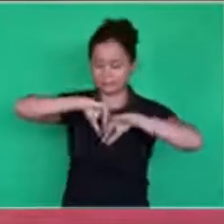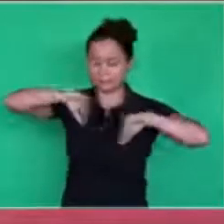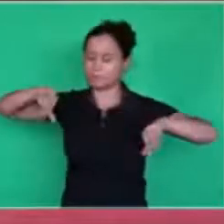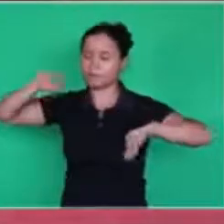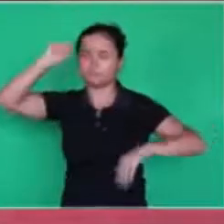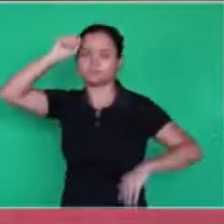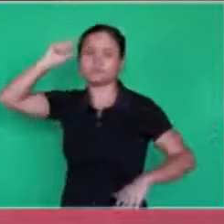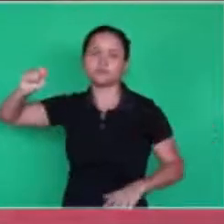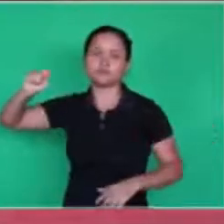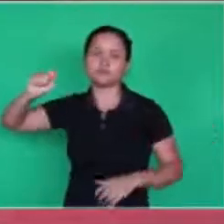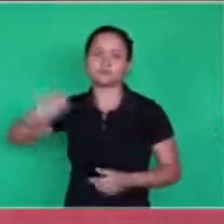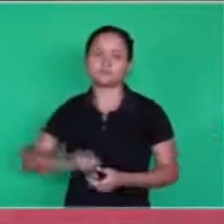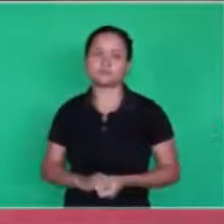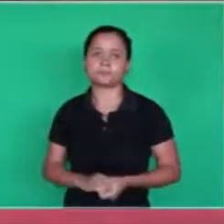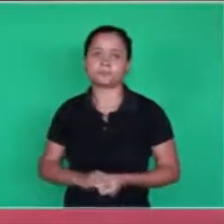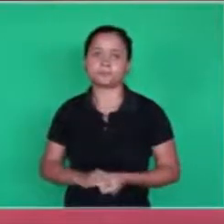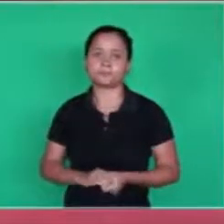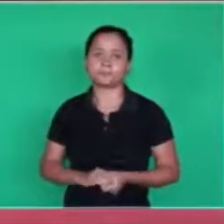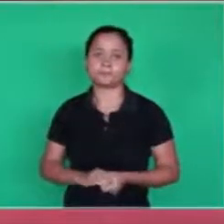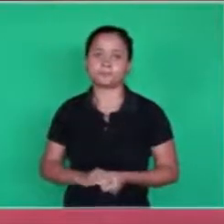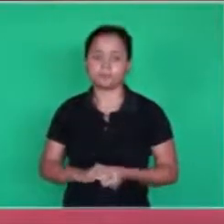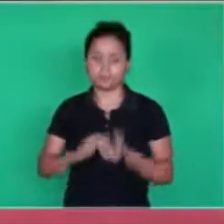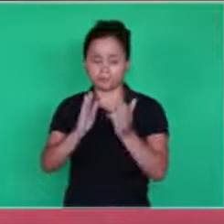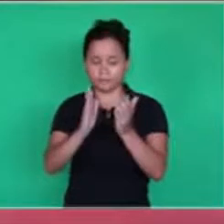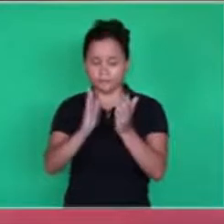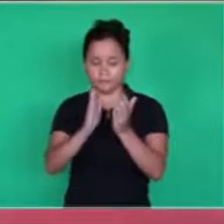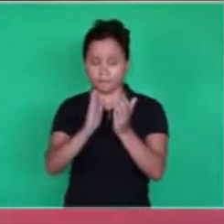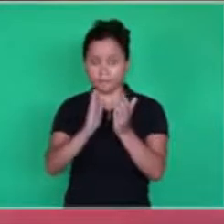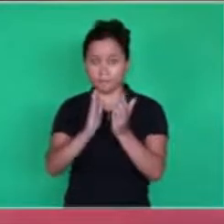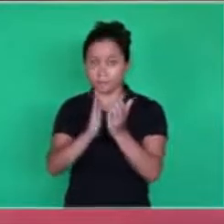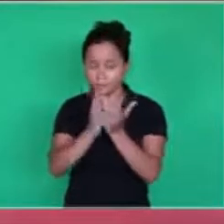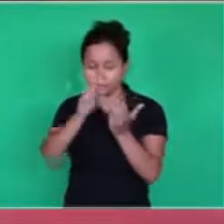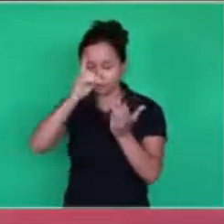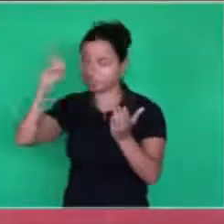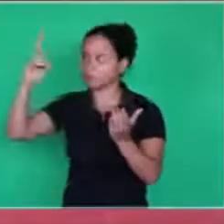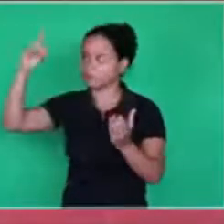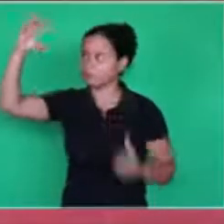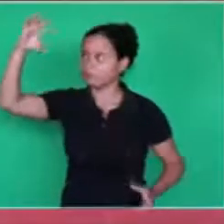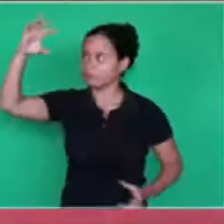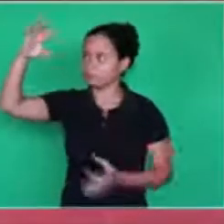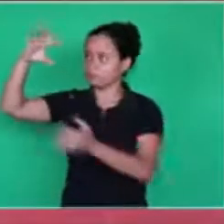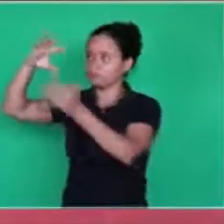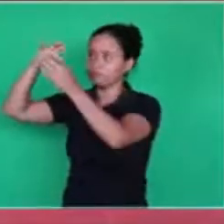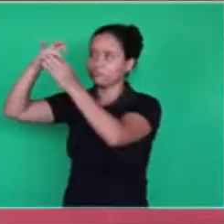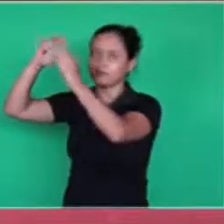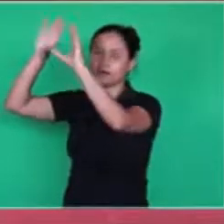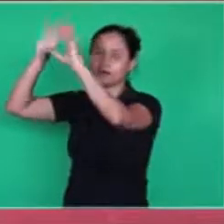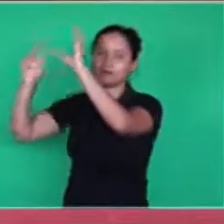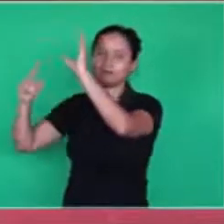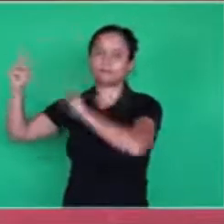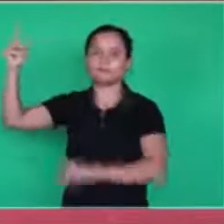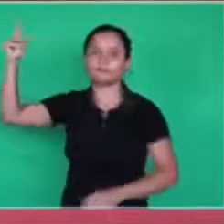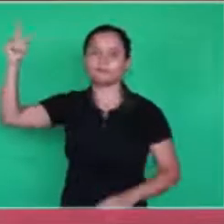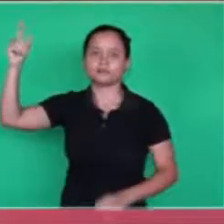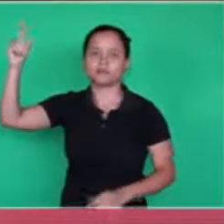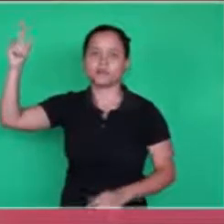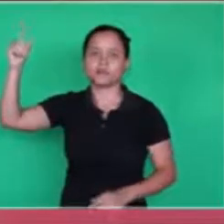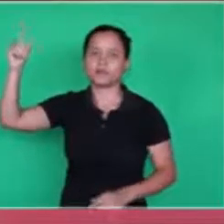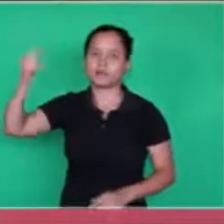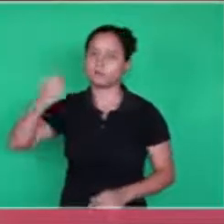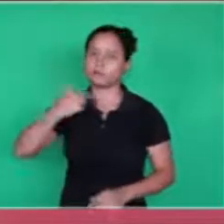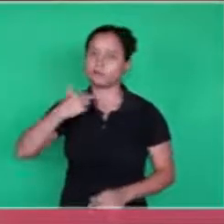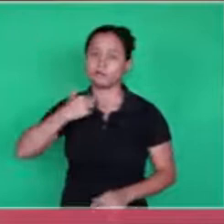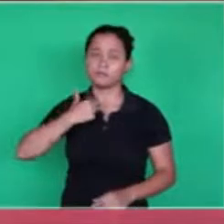que essa palavra está ligada a uma eternidade. E ela não pode estar desligada do seu